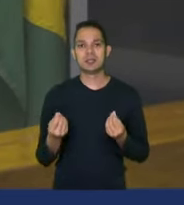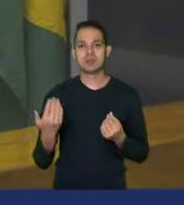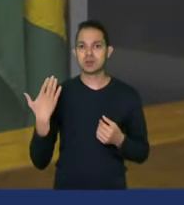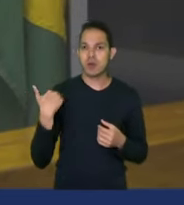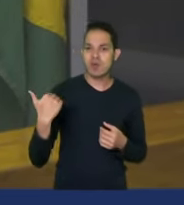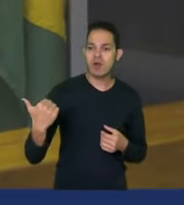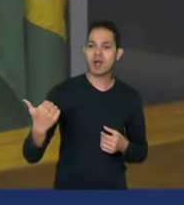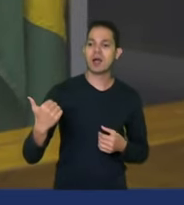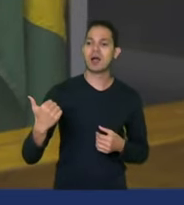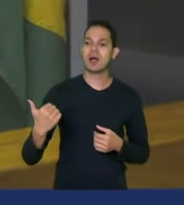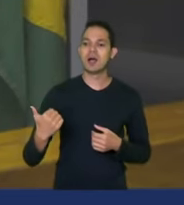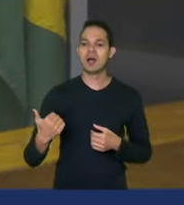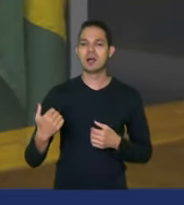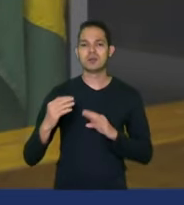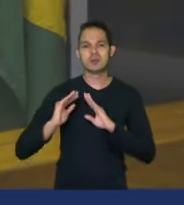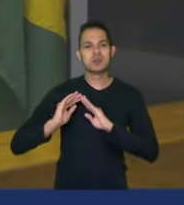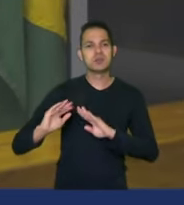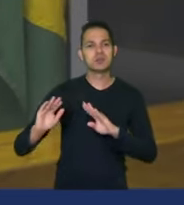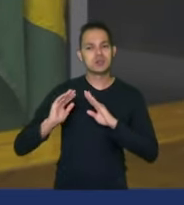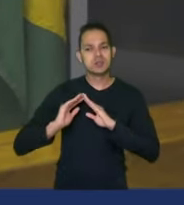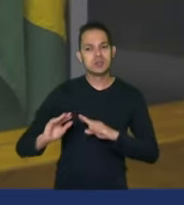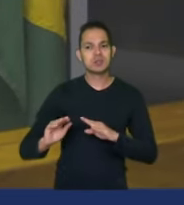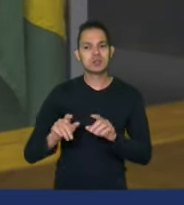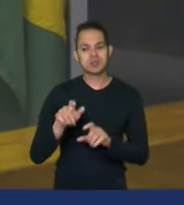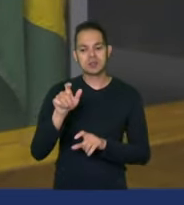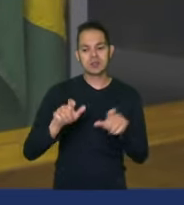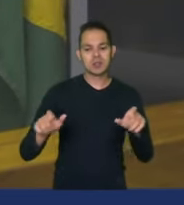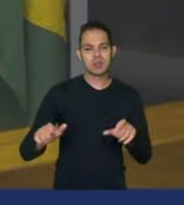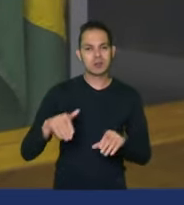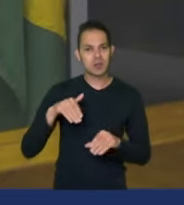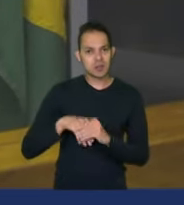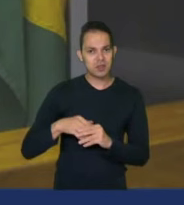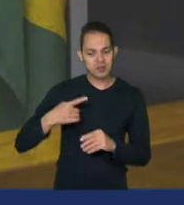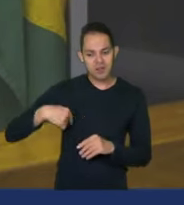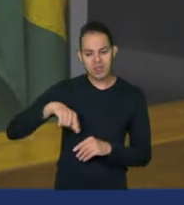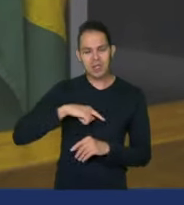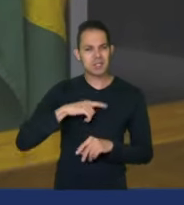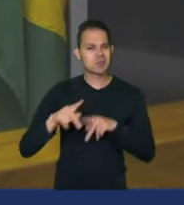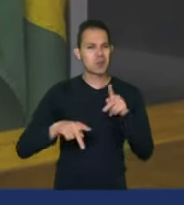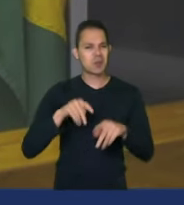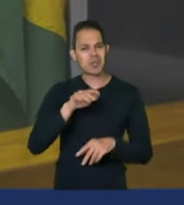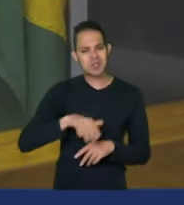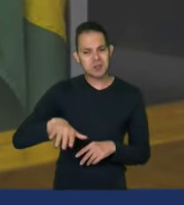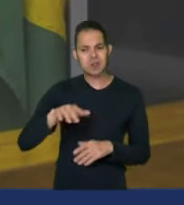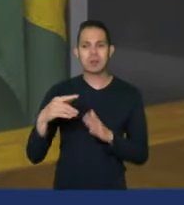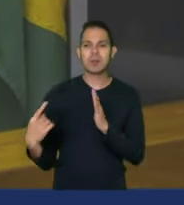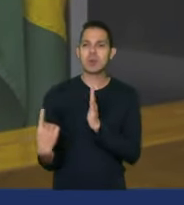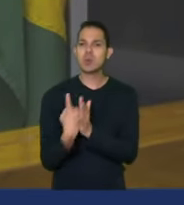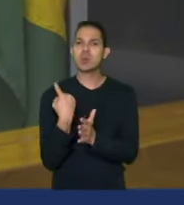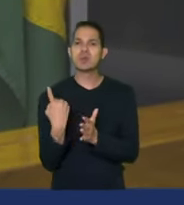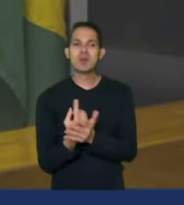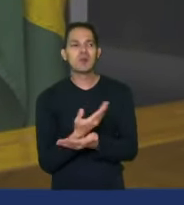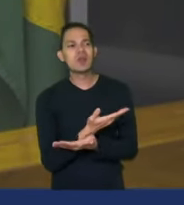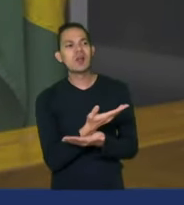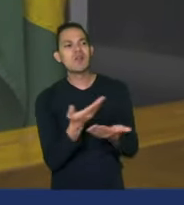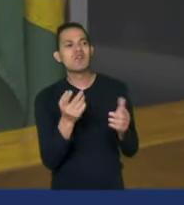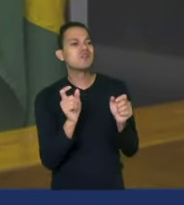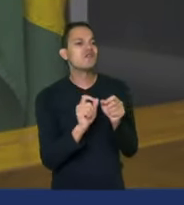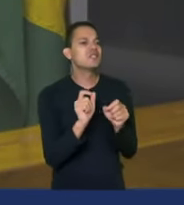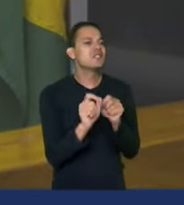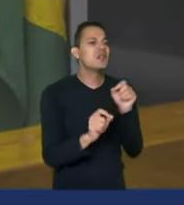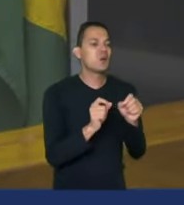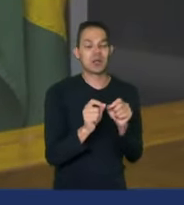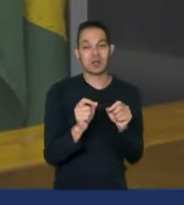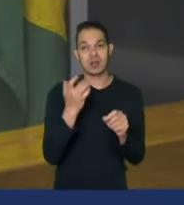convocados, aclamados pelos nossos eleitores, pela população em geral, que nos perguntam o que vocês vão fazer. E eu acho que esse